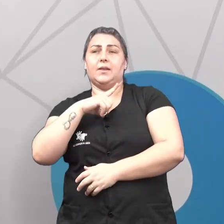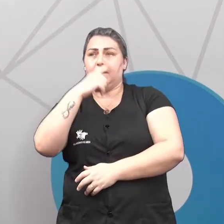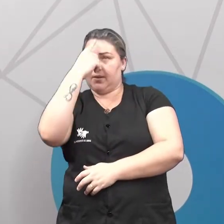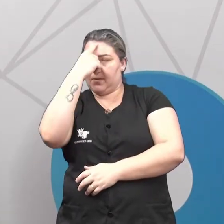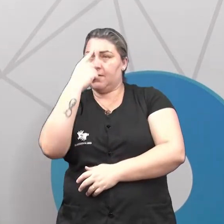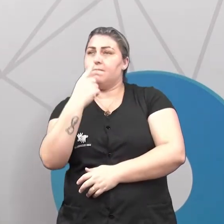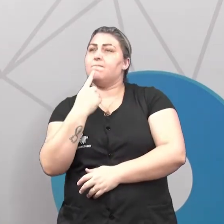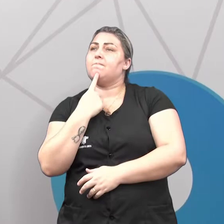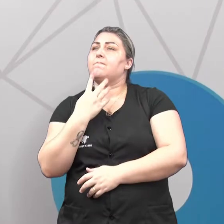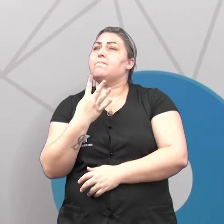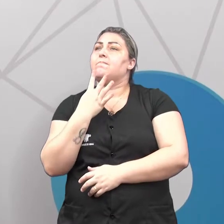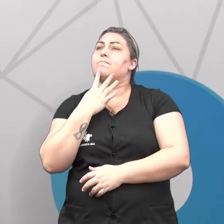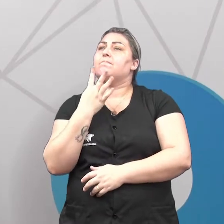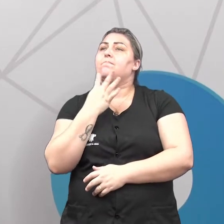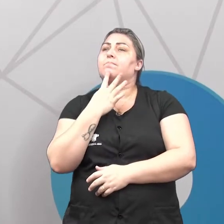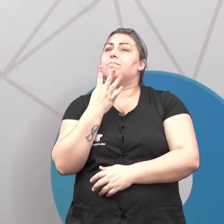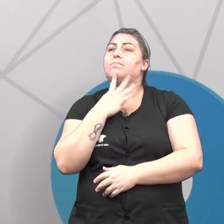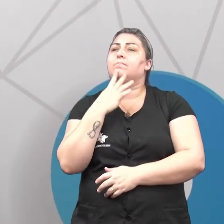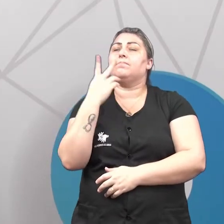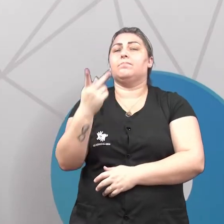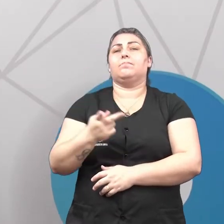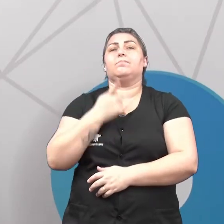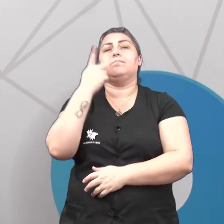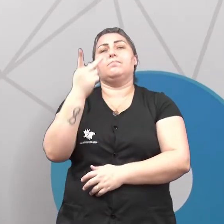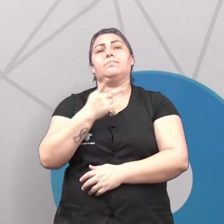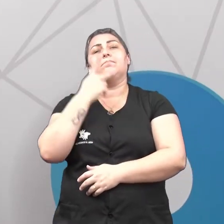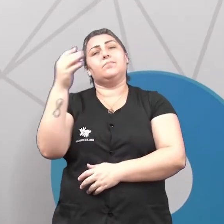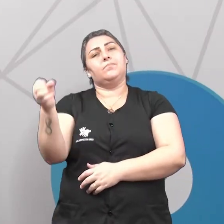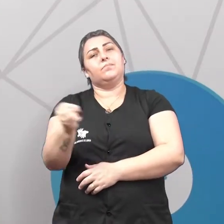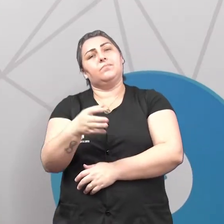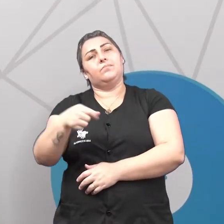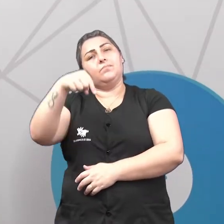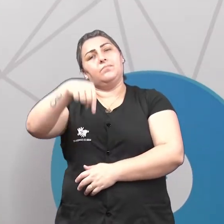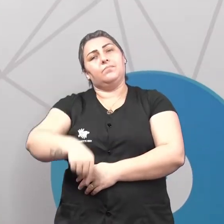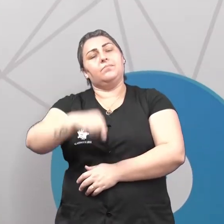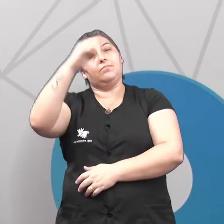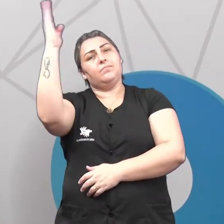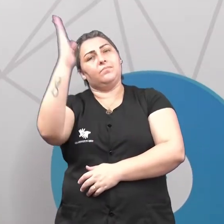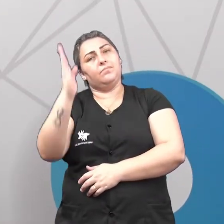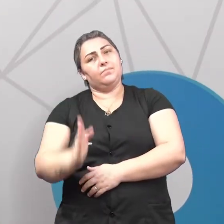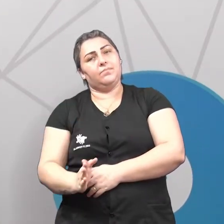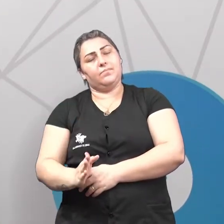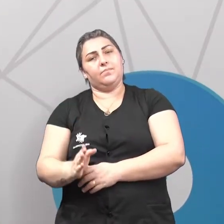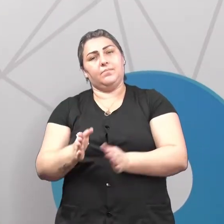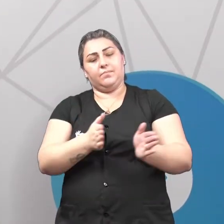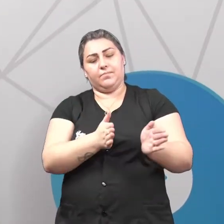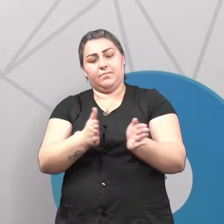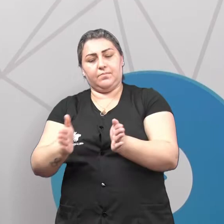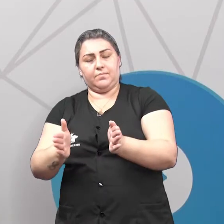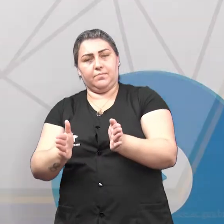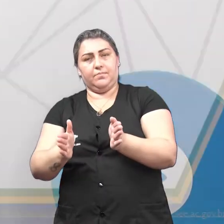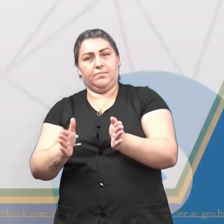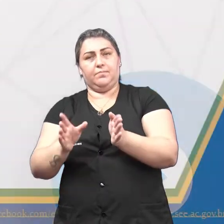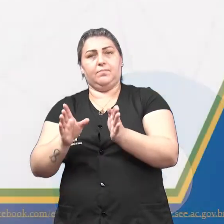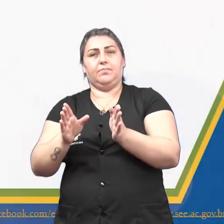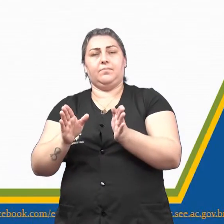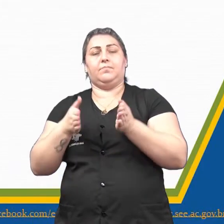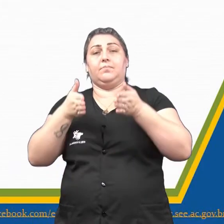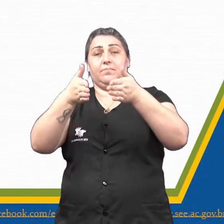bem conhecida, e quando se fala de modernidade no Brasil colonial, durante esse período de